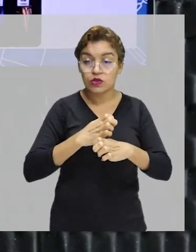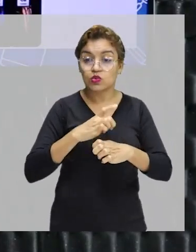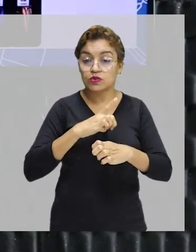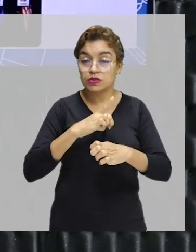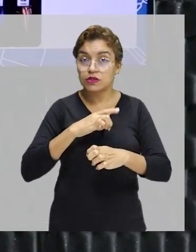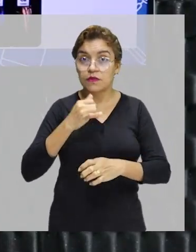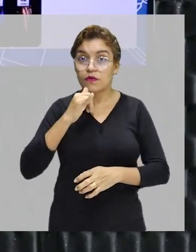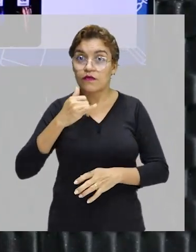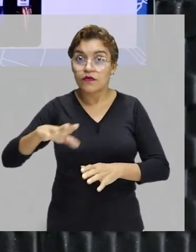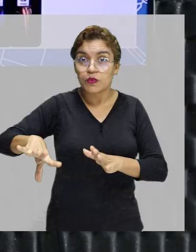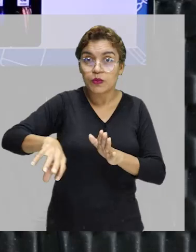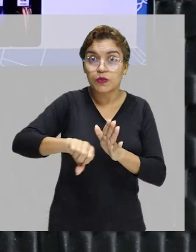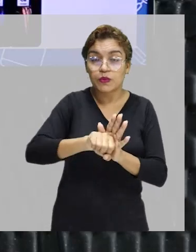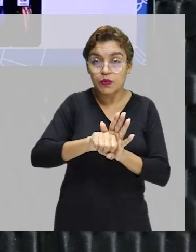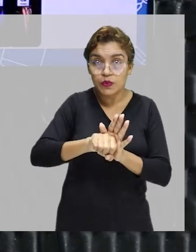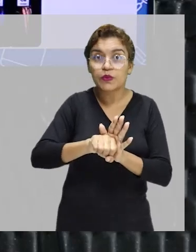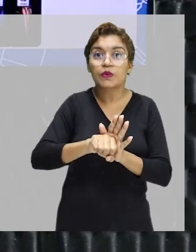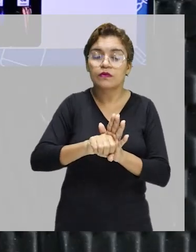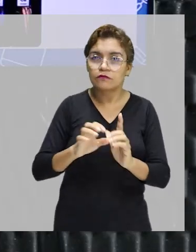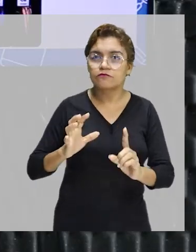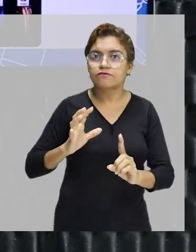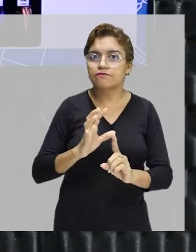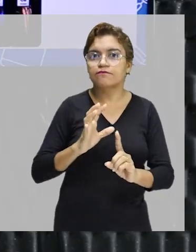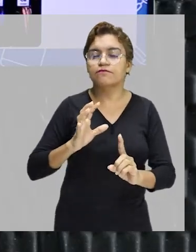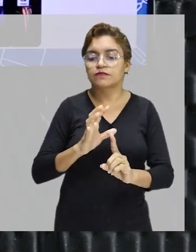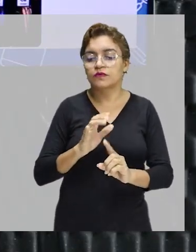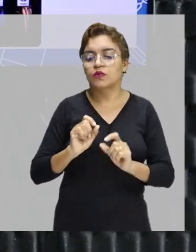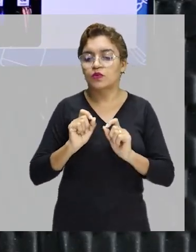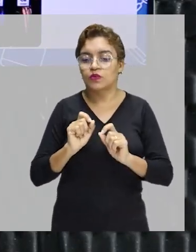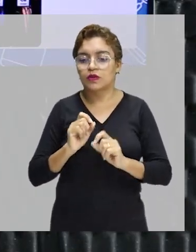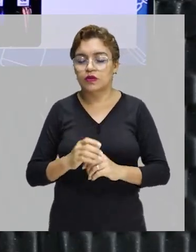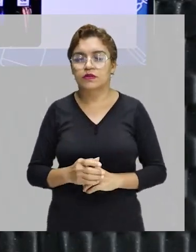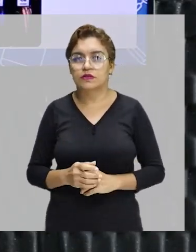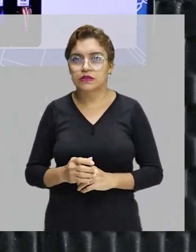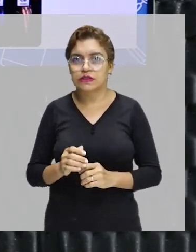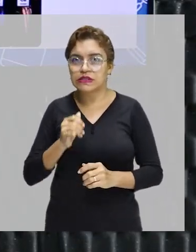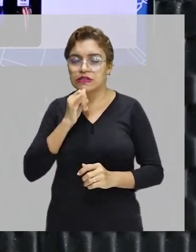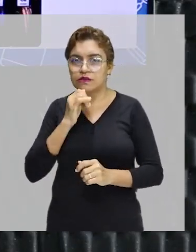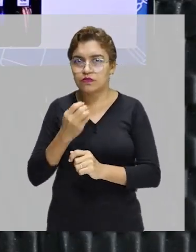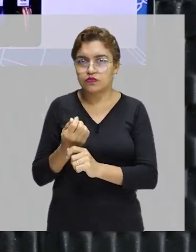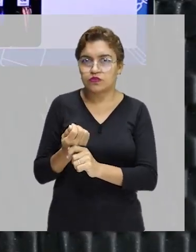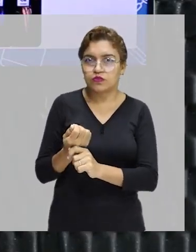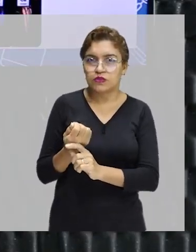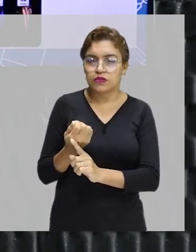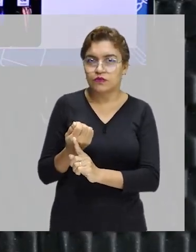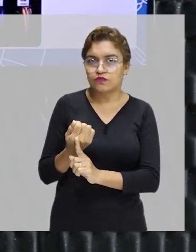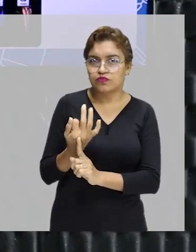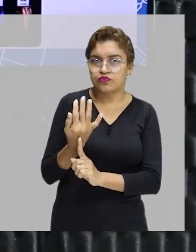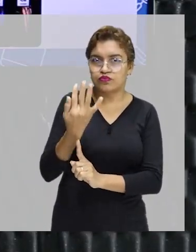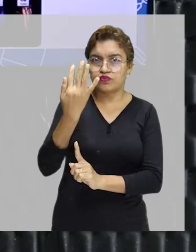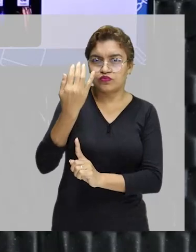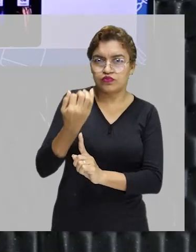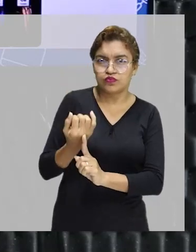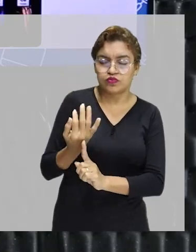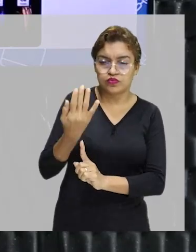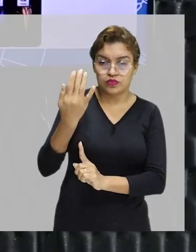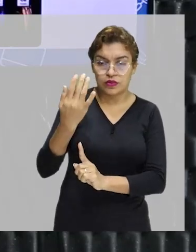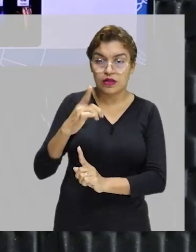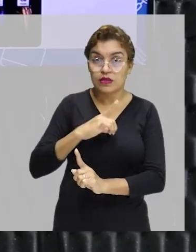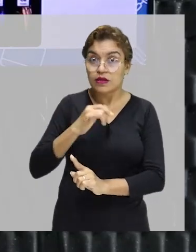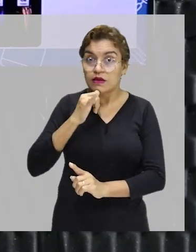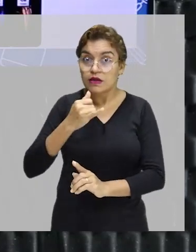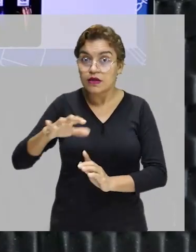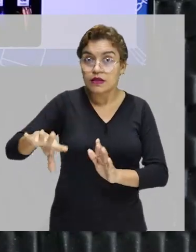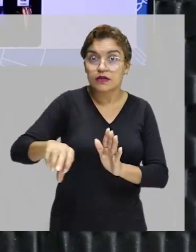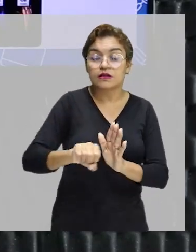recebem energia, são excitados, saltando para camadas mais externas. Então, recebem energia e